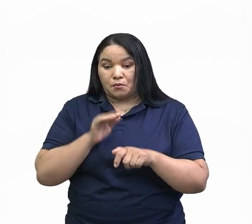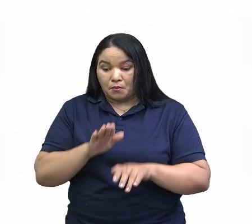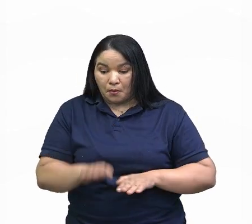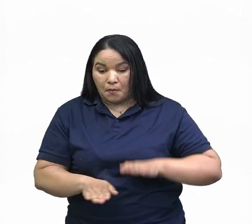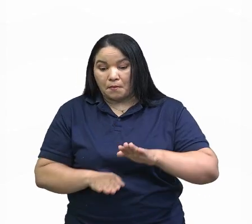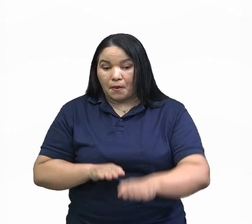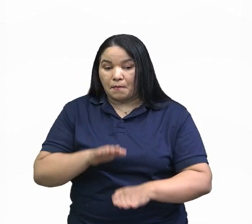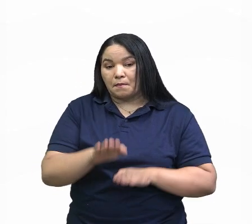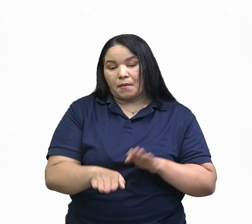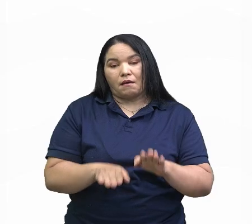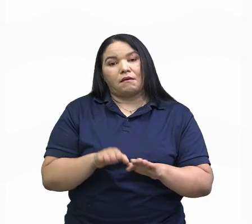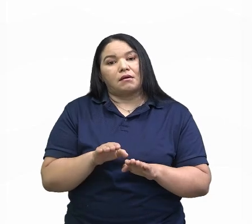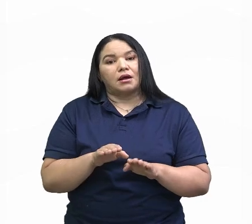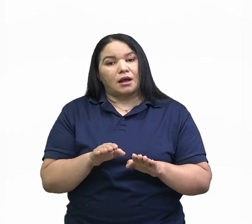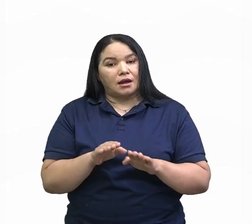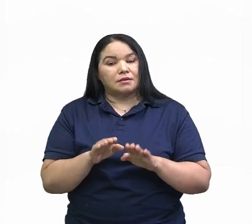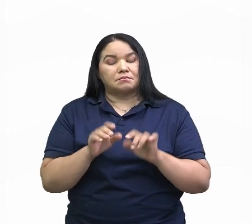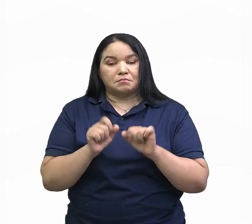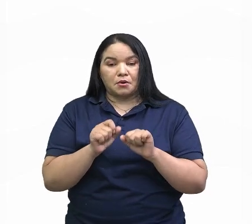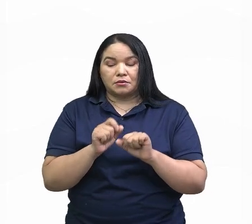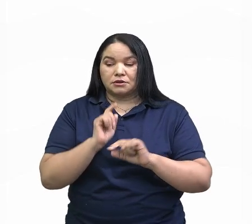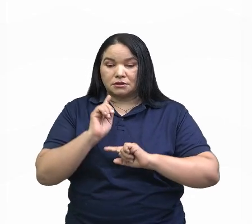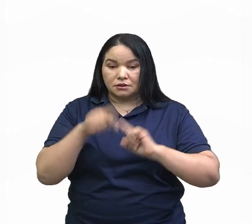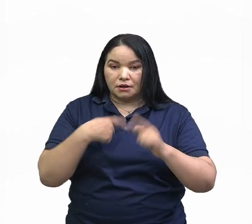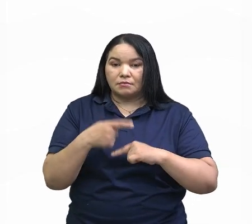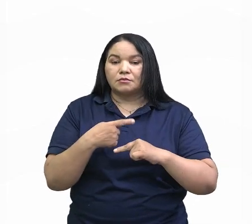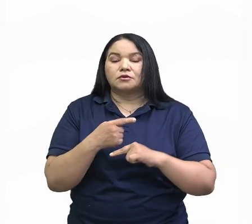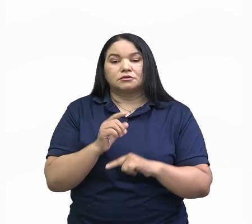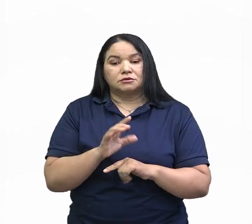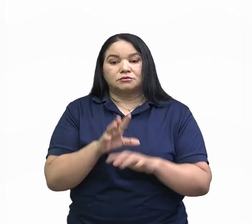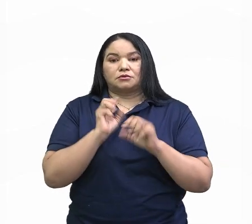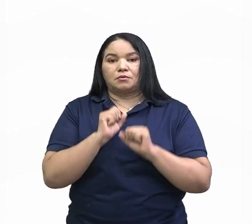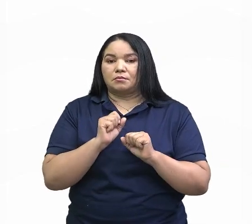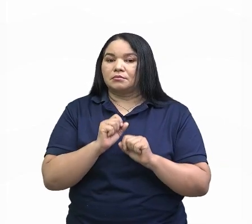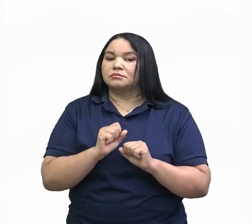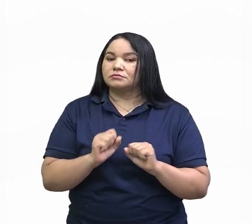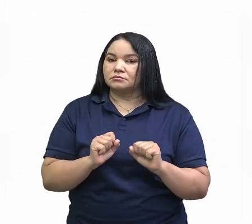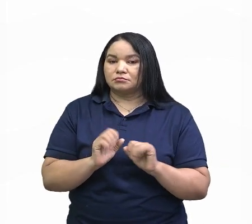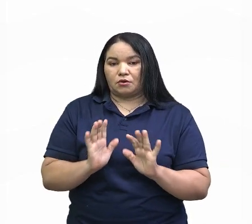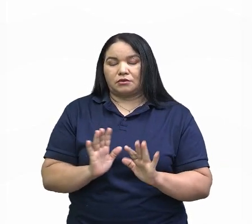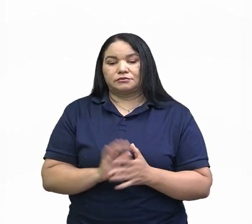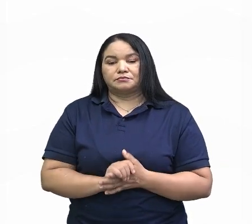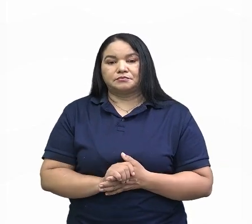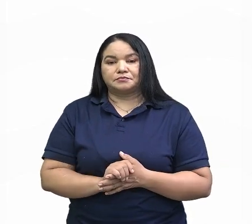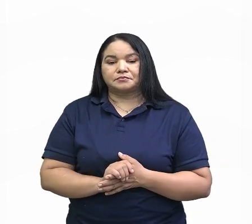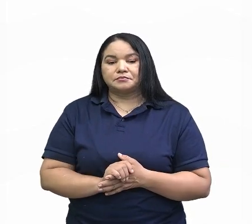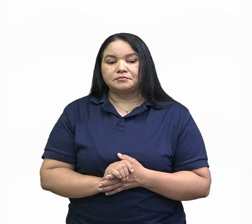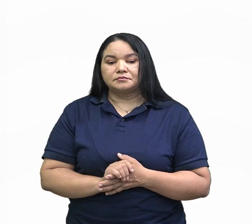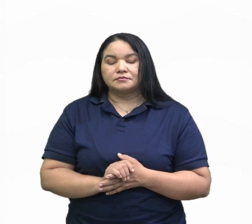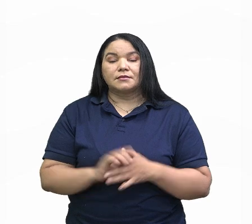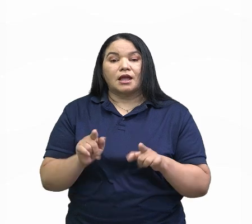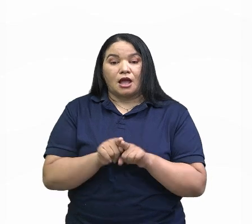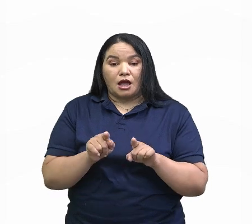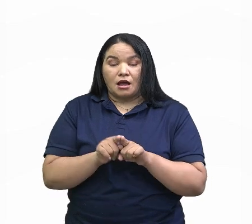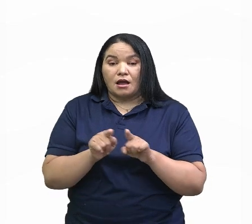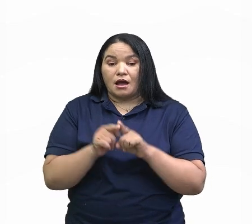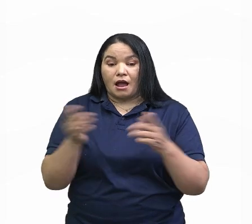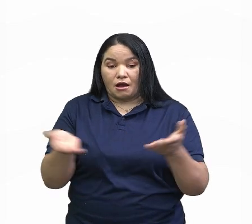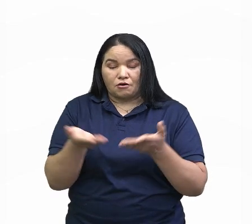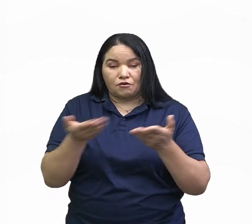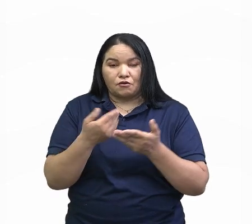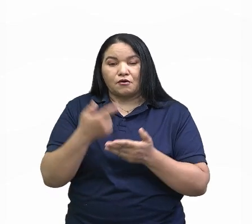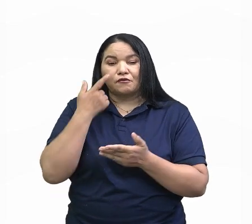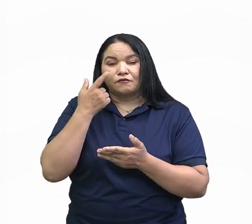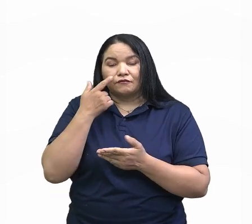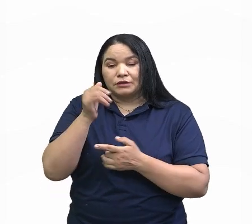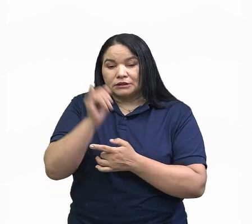essa água, né, pode chegar a desenvolver alguns desses problemas. E a gente vai observar a partir das próximas imagens quais